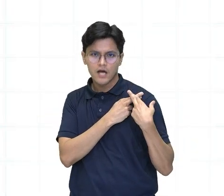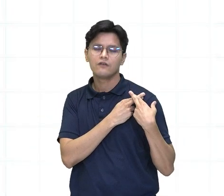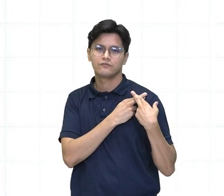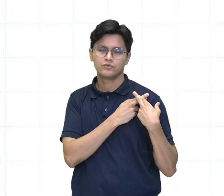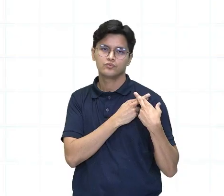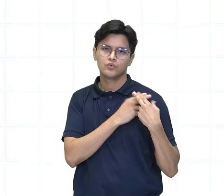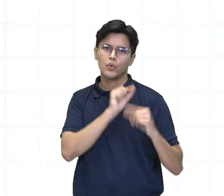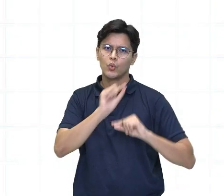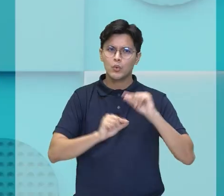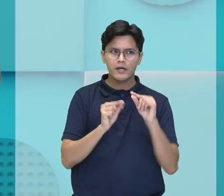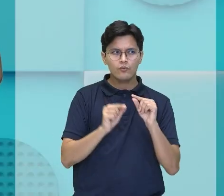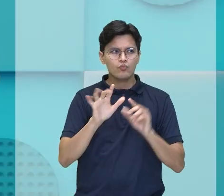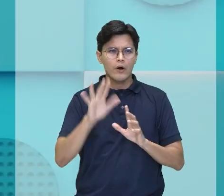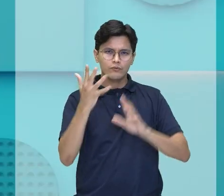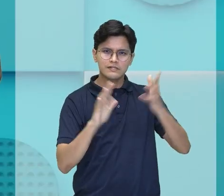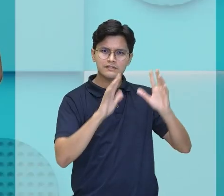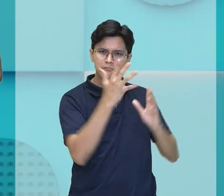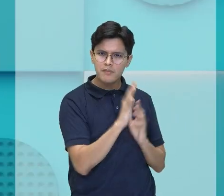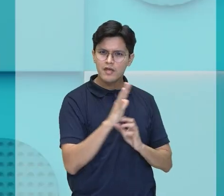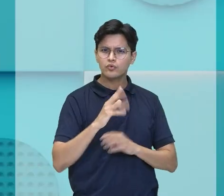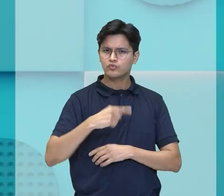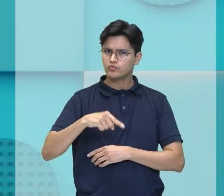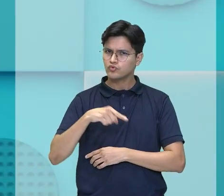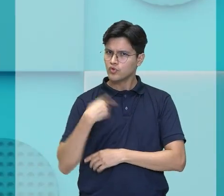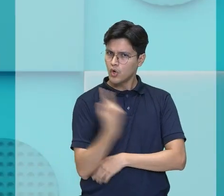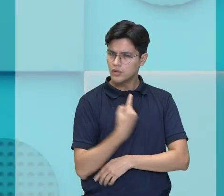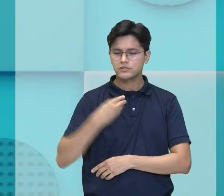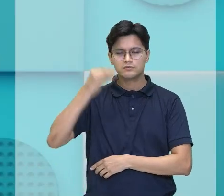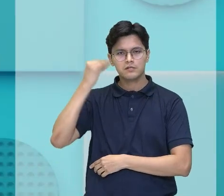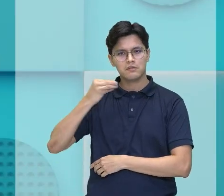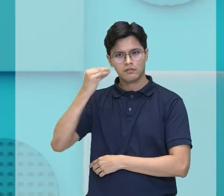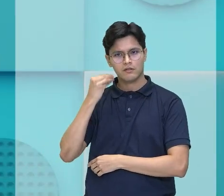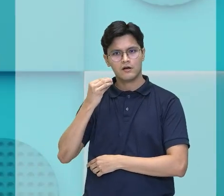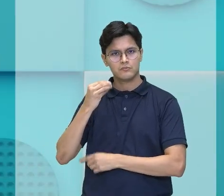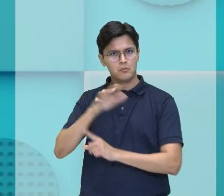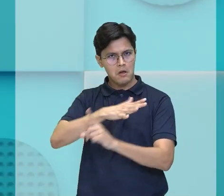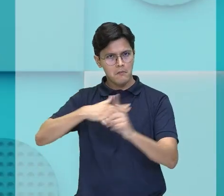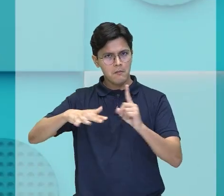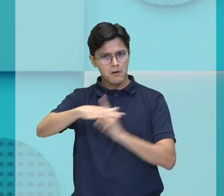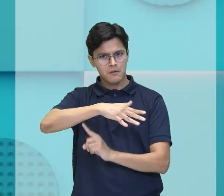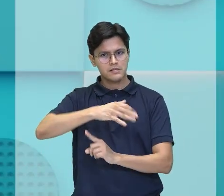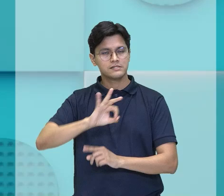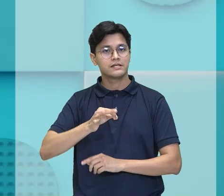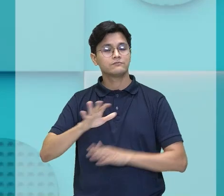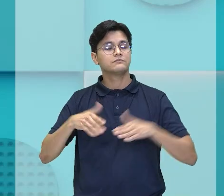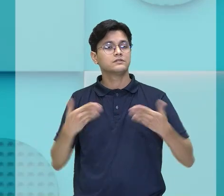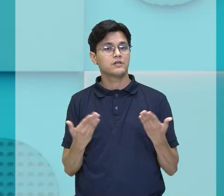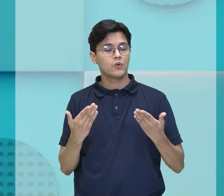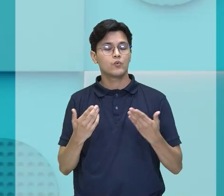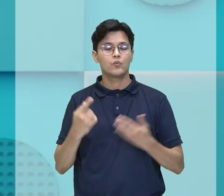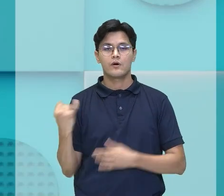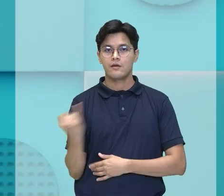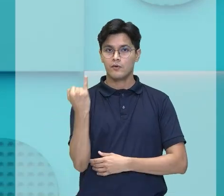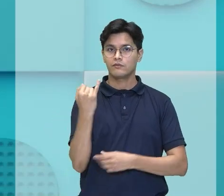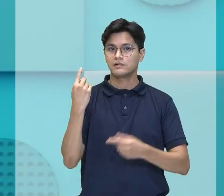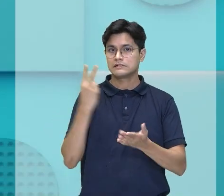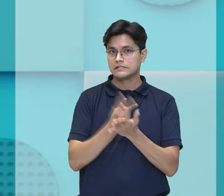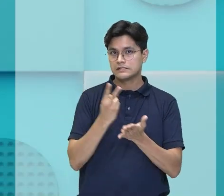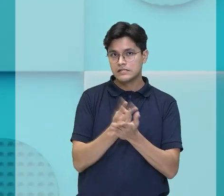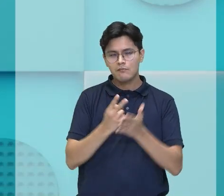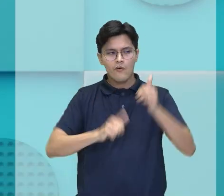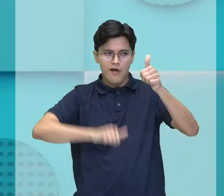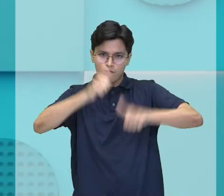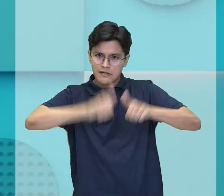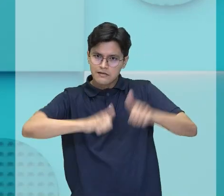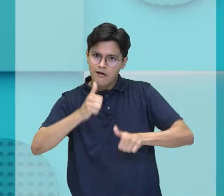nos cercam todo momento, tá bom? Então, sempre avaliar essas informações, né, e tudo que está me rodeando